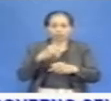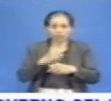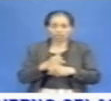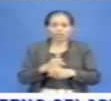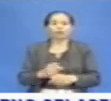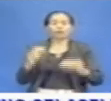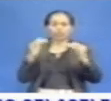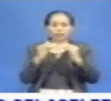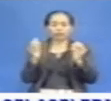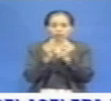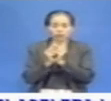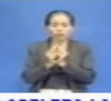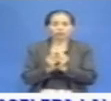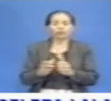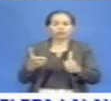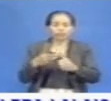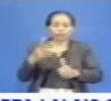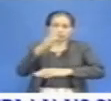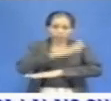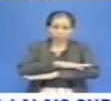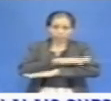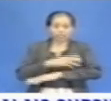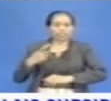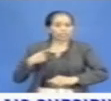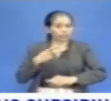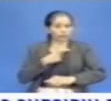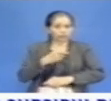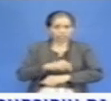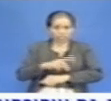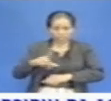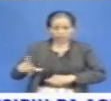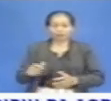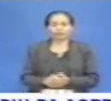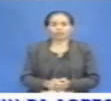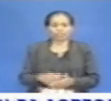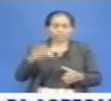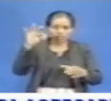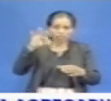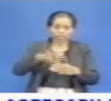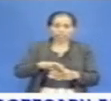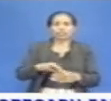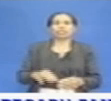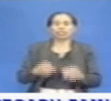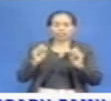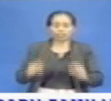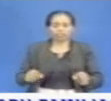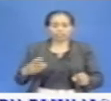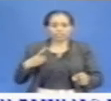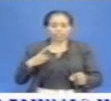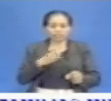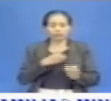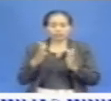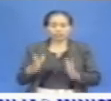mesa Parlamento Nacional. E a eleição, né, candidato lista única, mas deputada Bancada